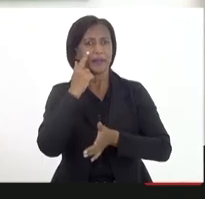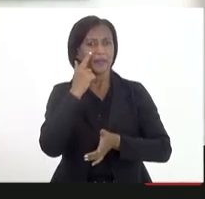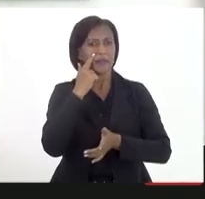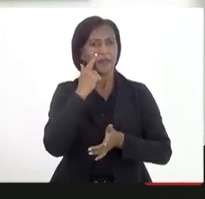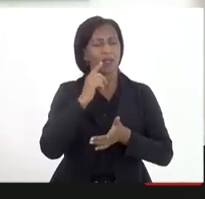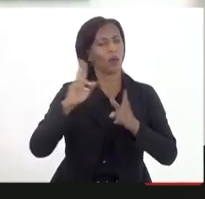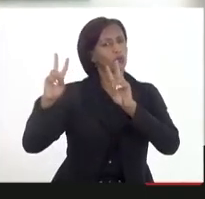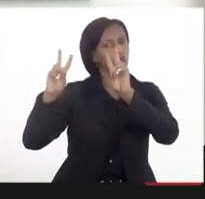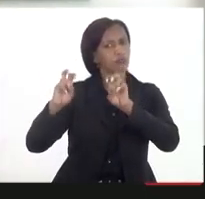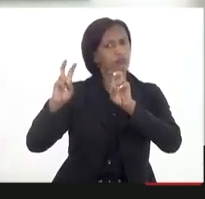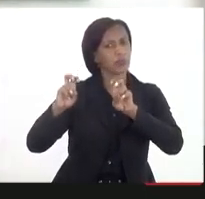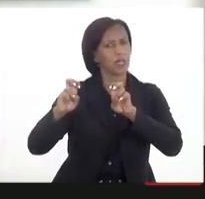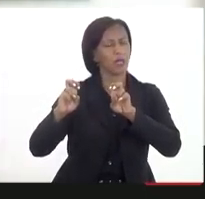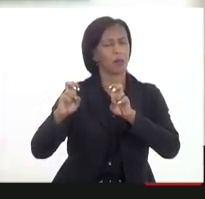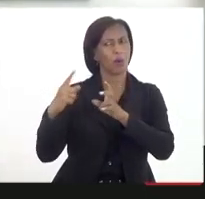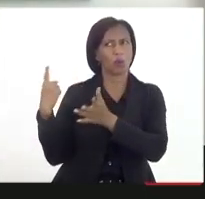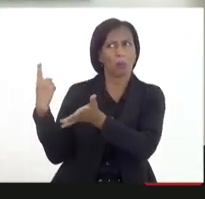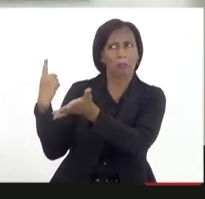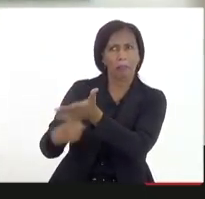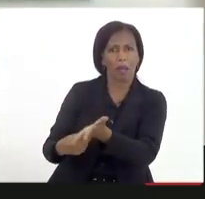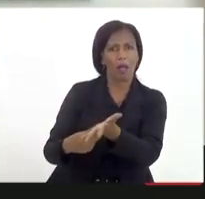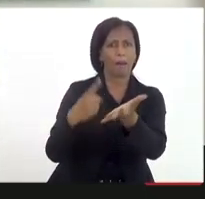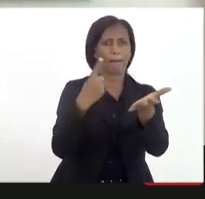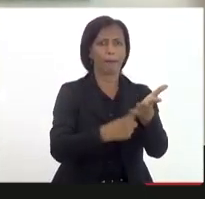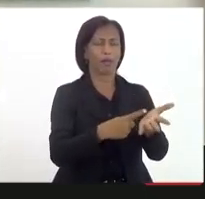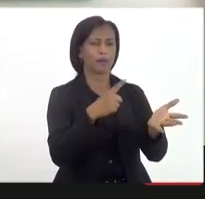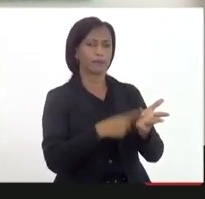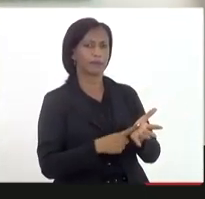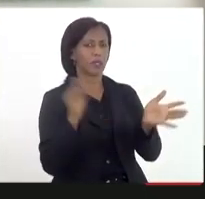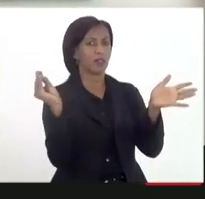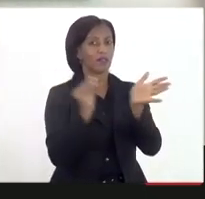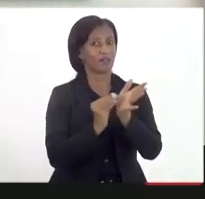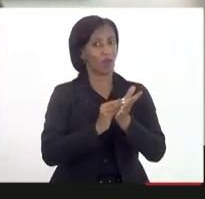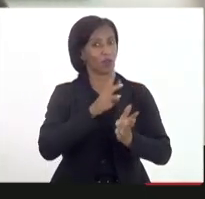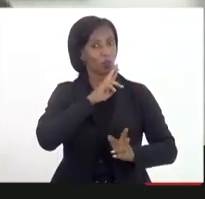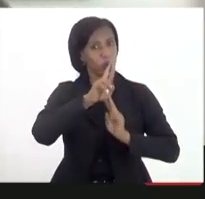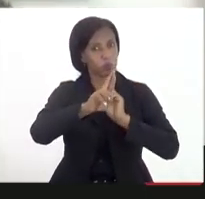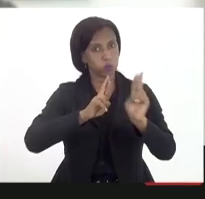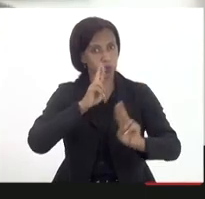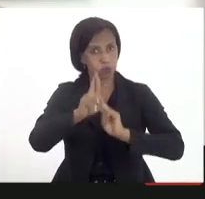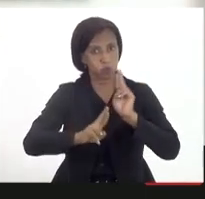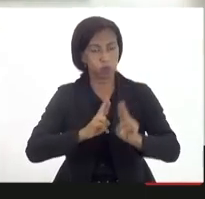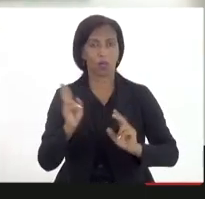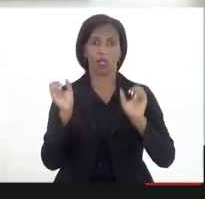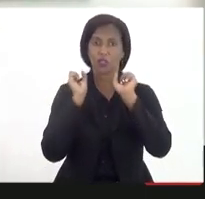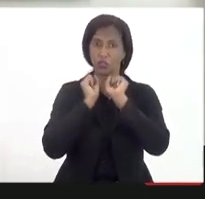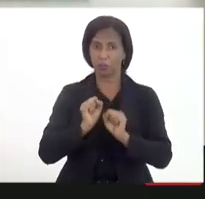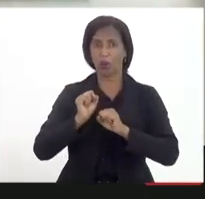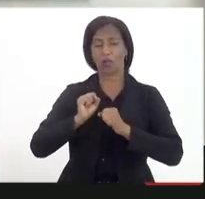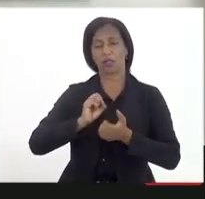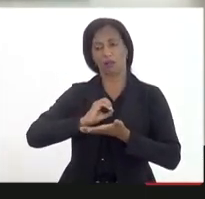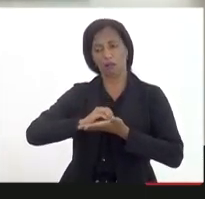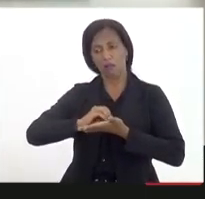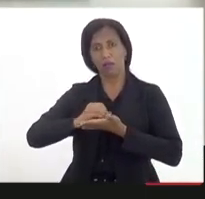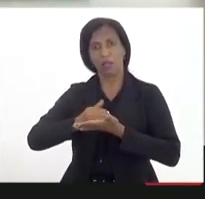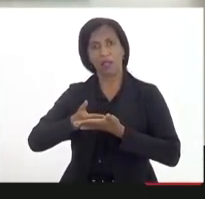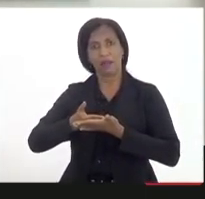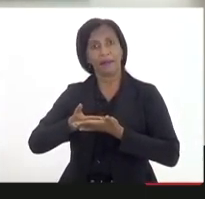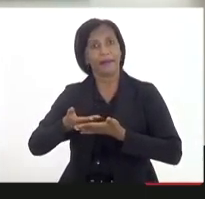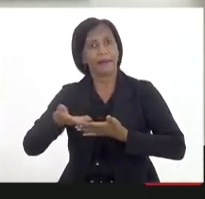emblemáticos de alguns casos marcantes Alguns que estão pendentes de decisão para que a gente possa dar um encaminhamento e gerar